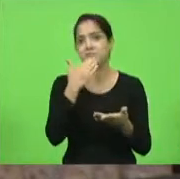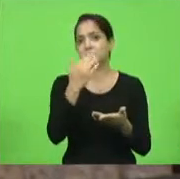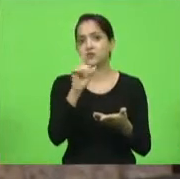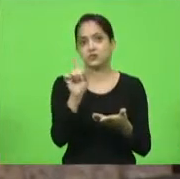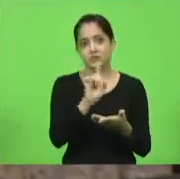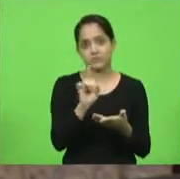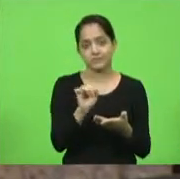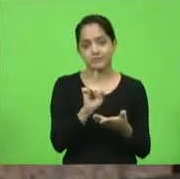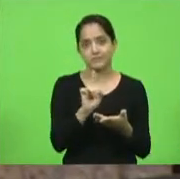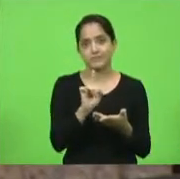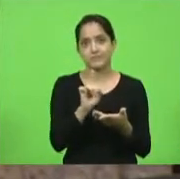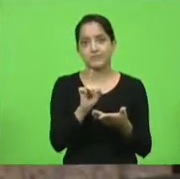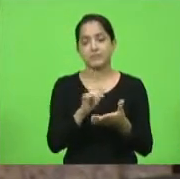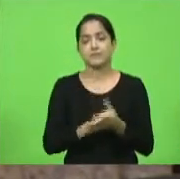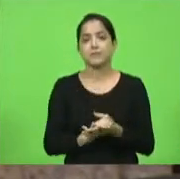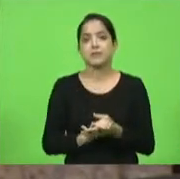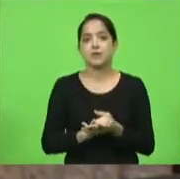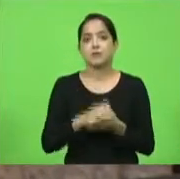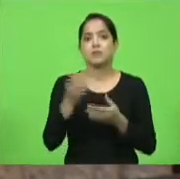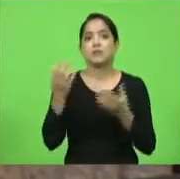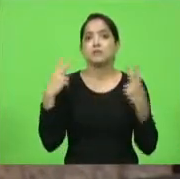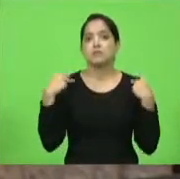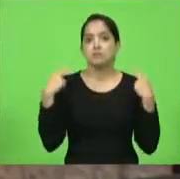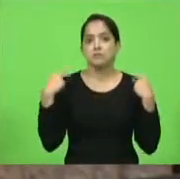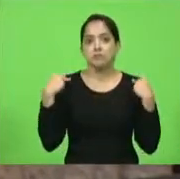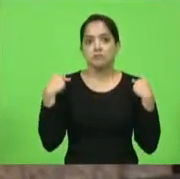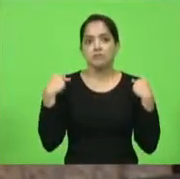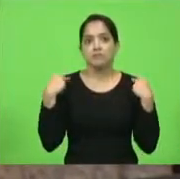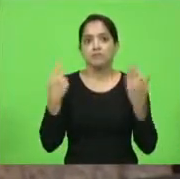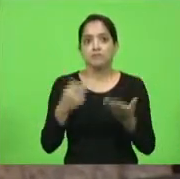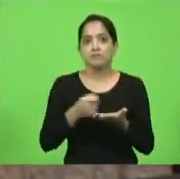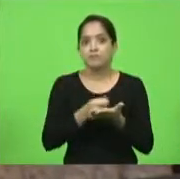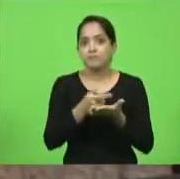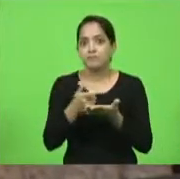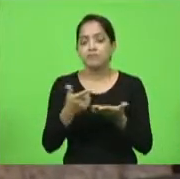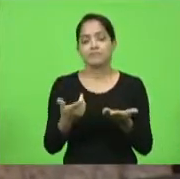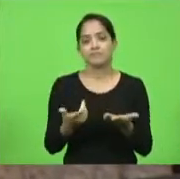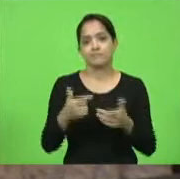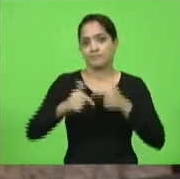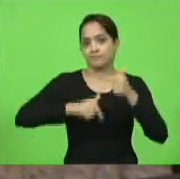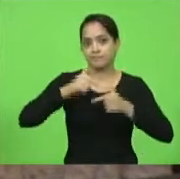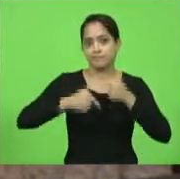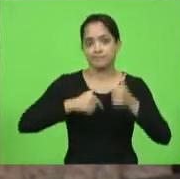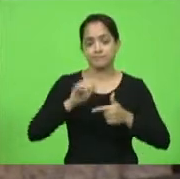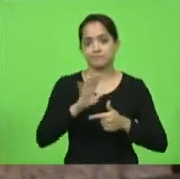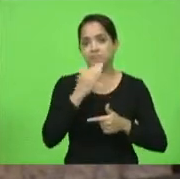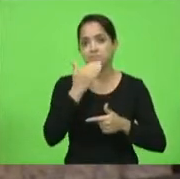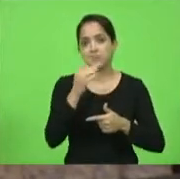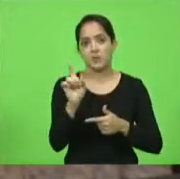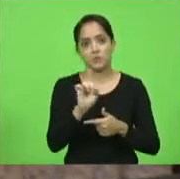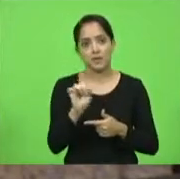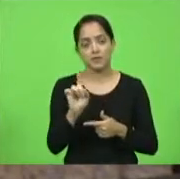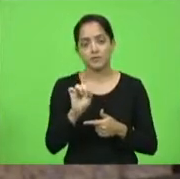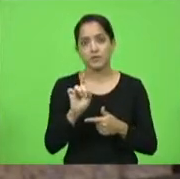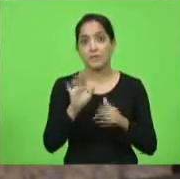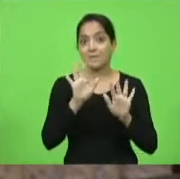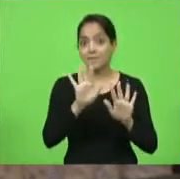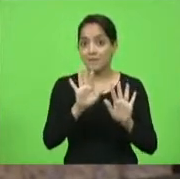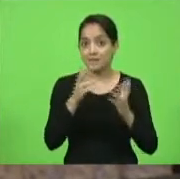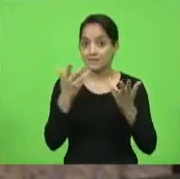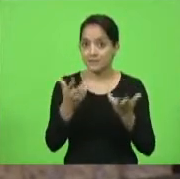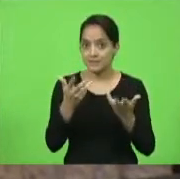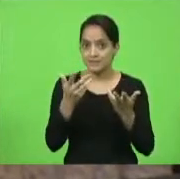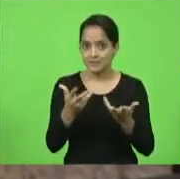o cobrador do ônibus não vá também trabalhar no ônibus. Isso eles não pedem. Eles querem ter